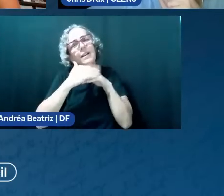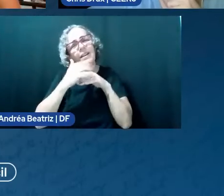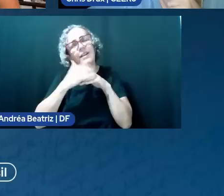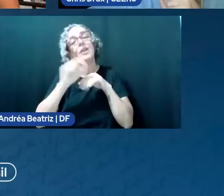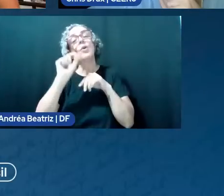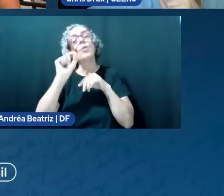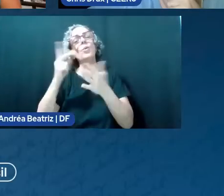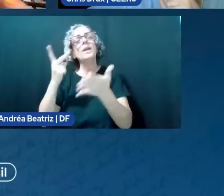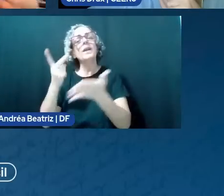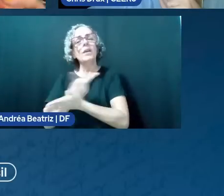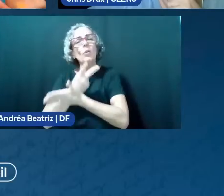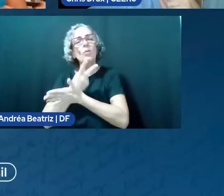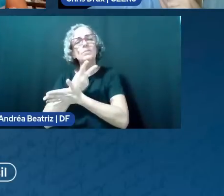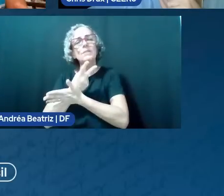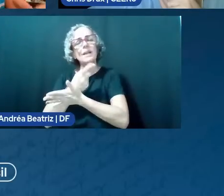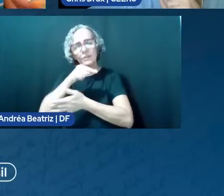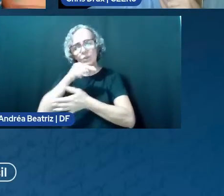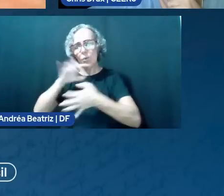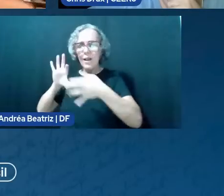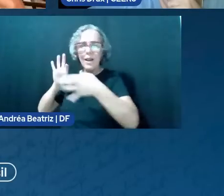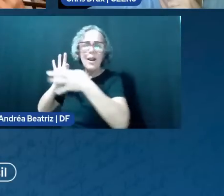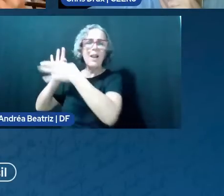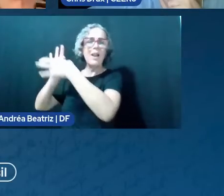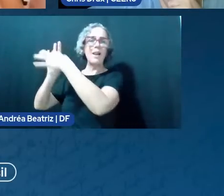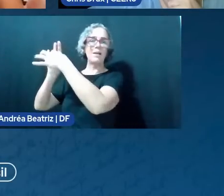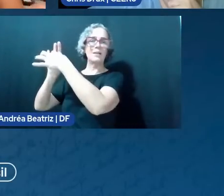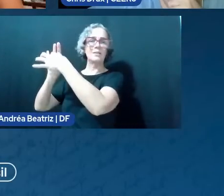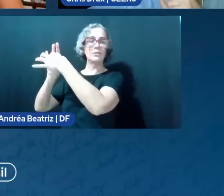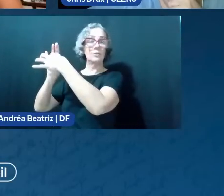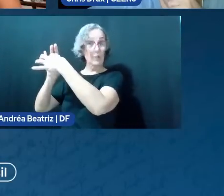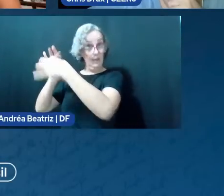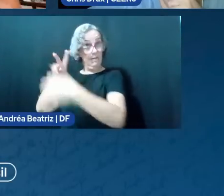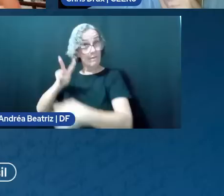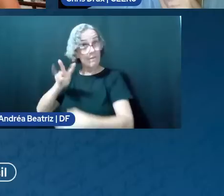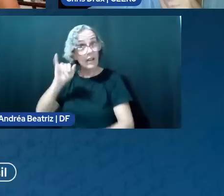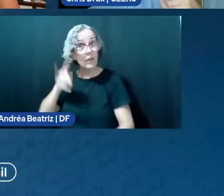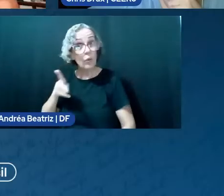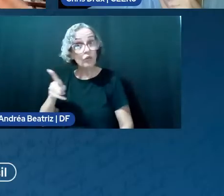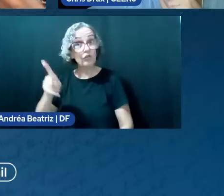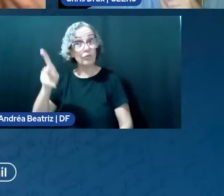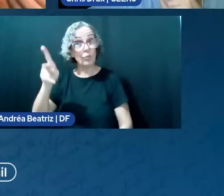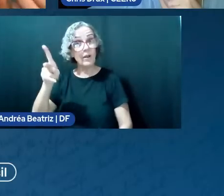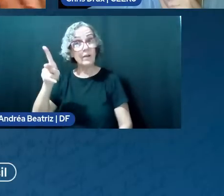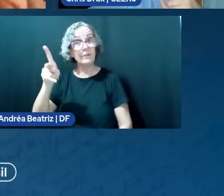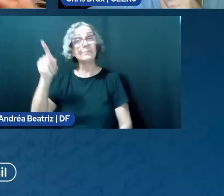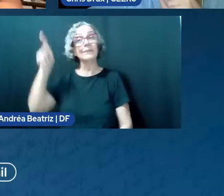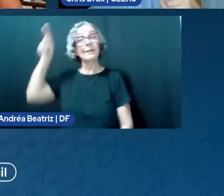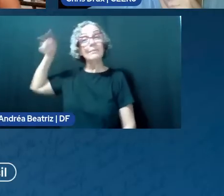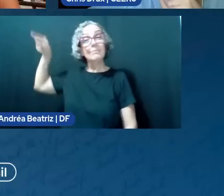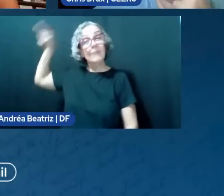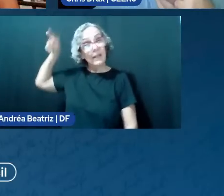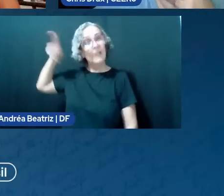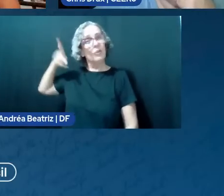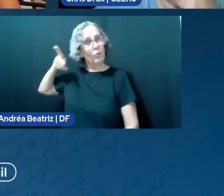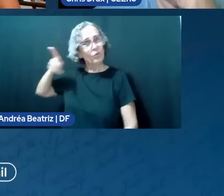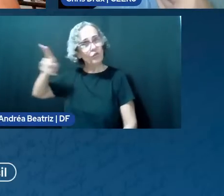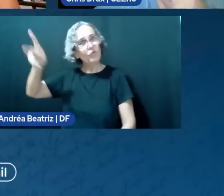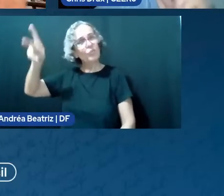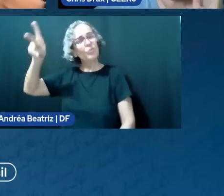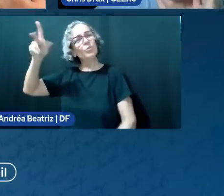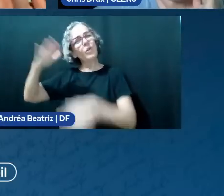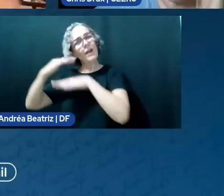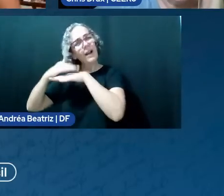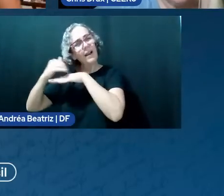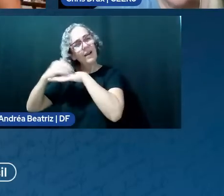esses laços? Será que eles continuam a nos devotar a mesma simpatia? Será que